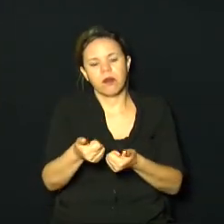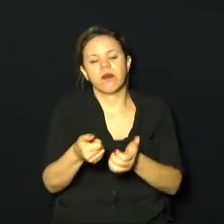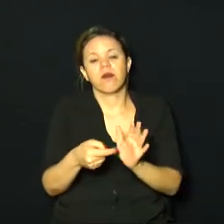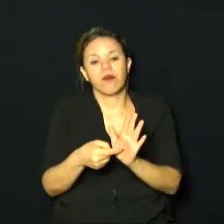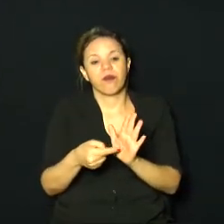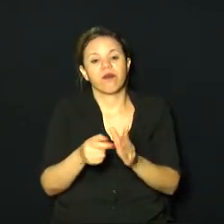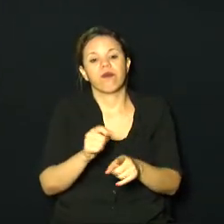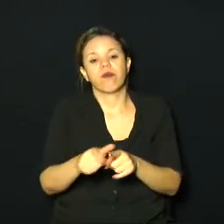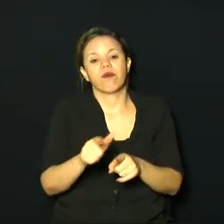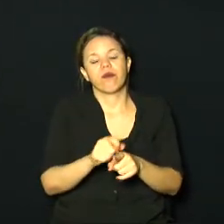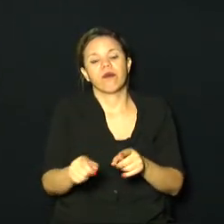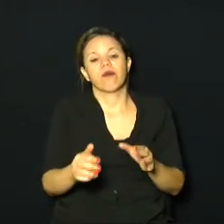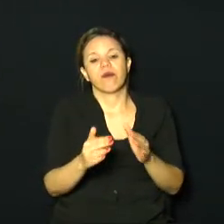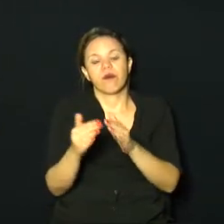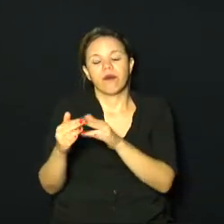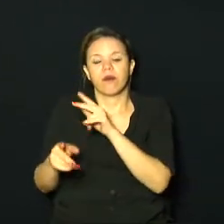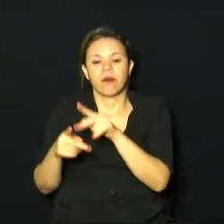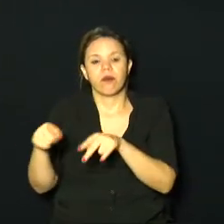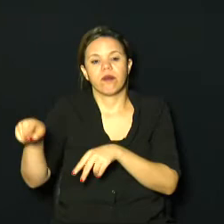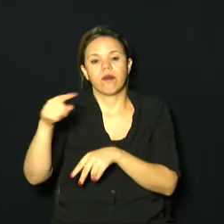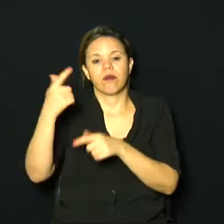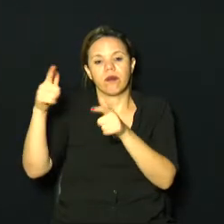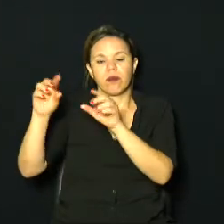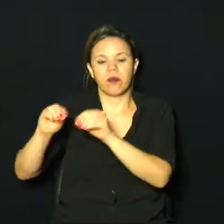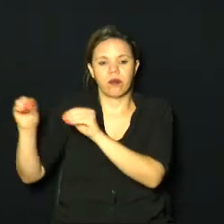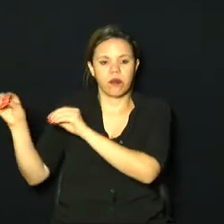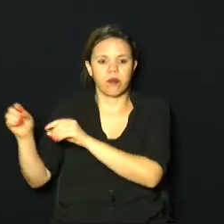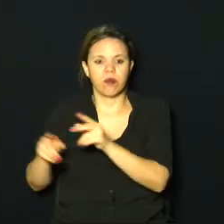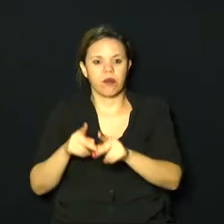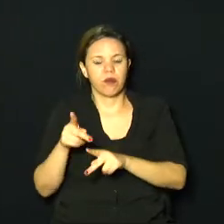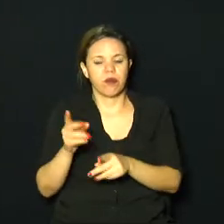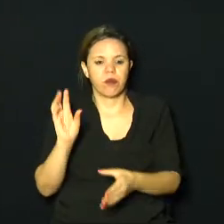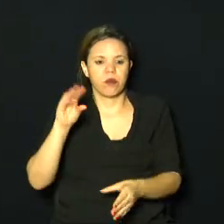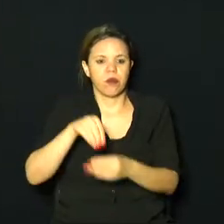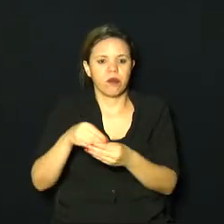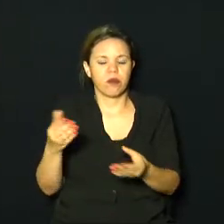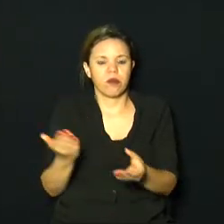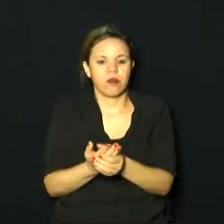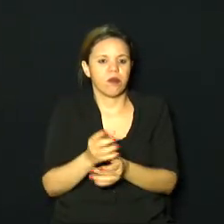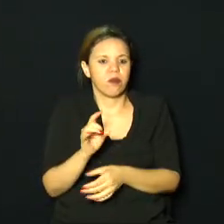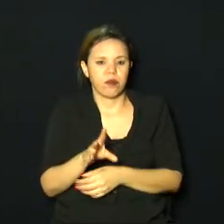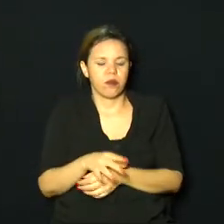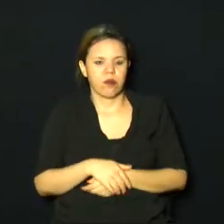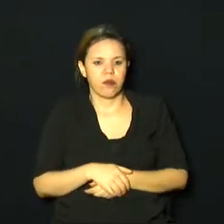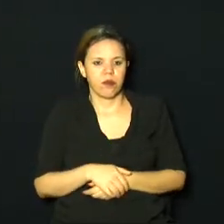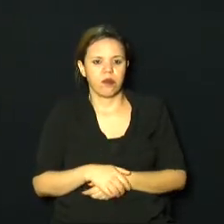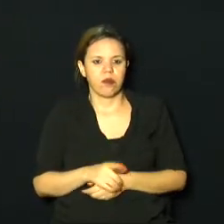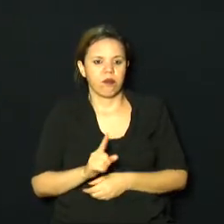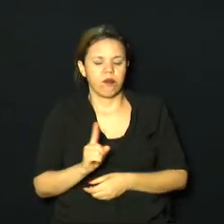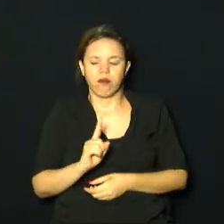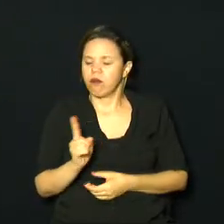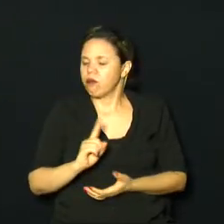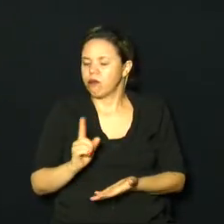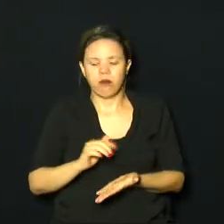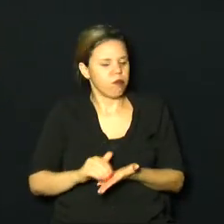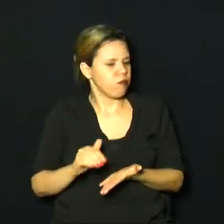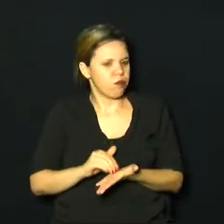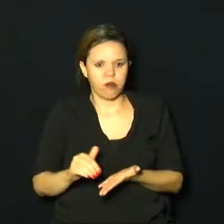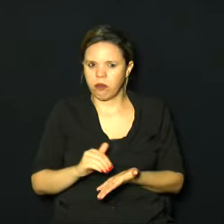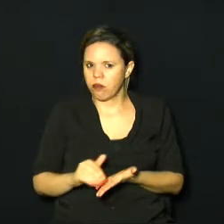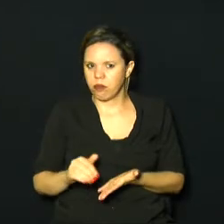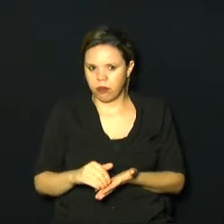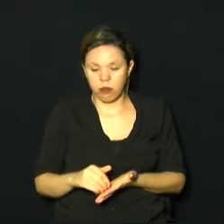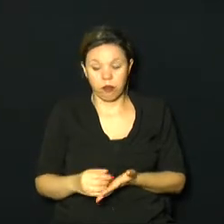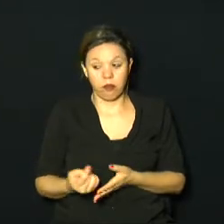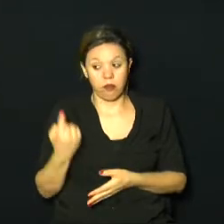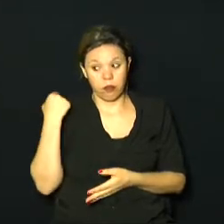moradia, vamos oferecer, mas só para aqueles que estão nos autos do processo. Não, secretário. Nós